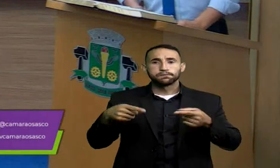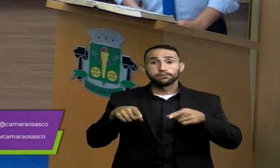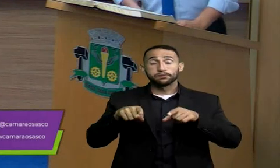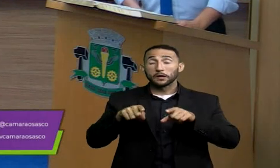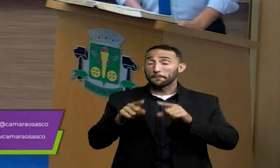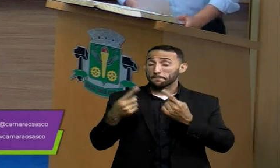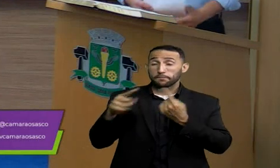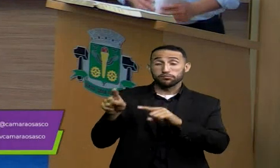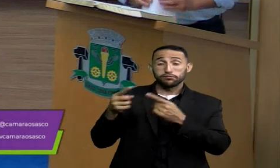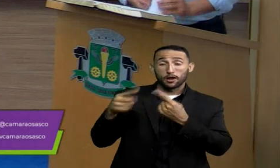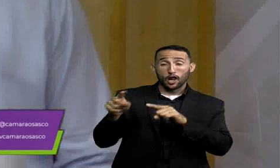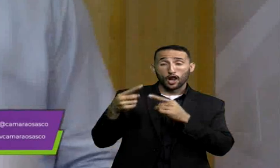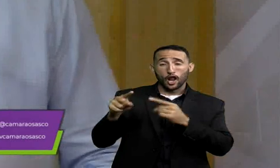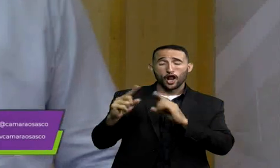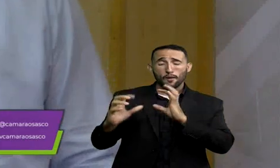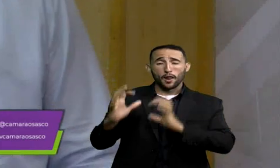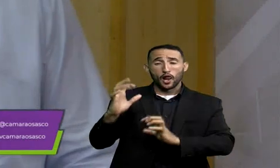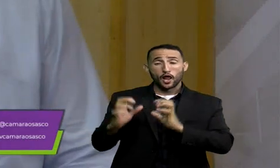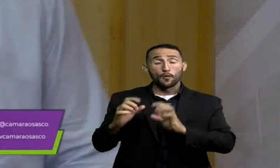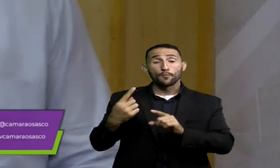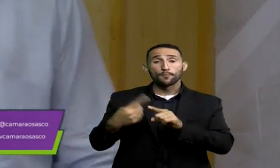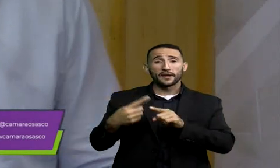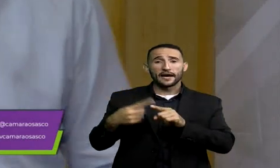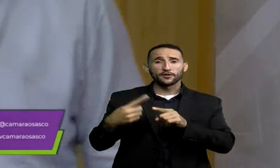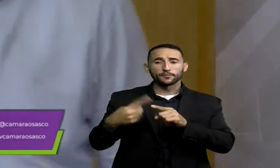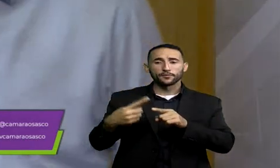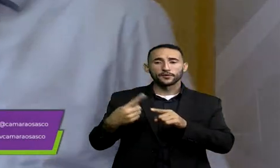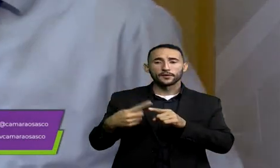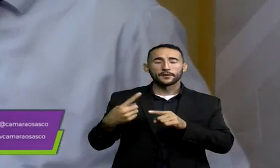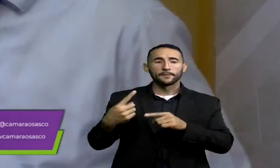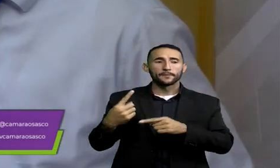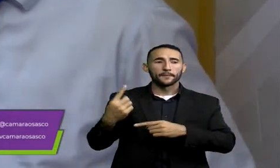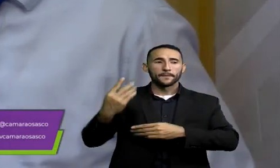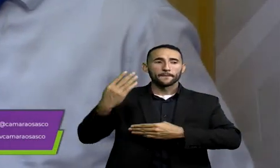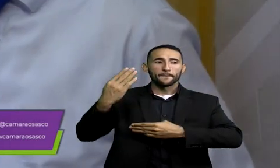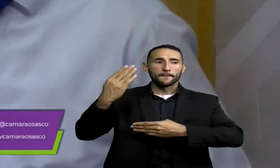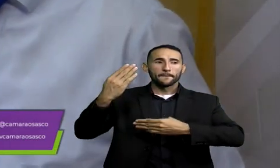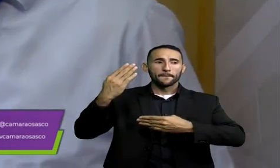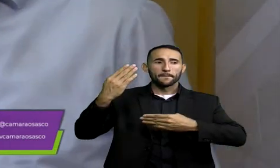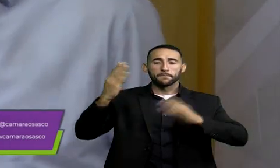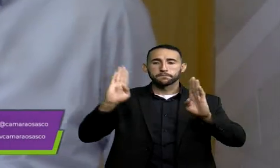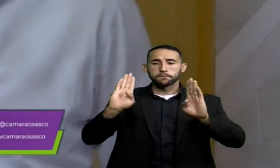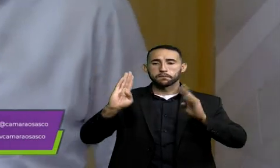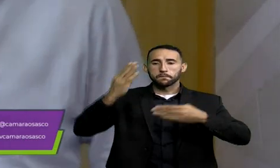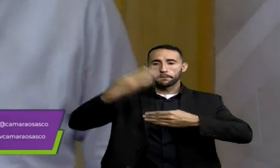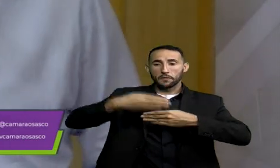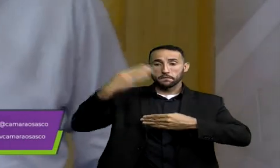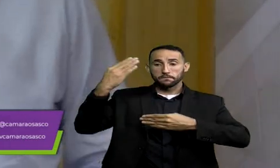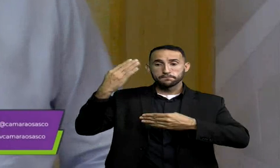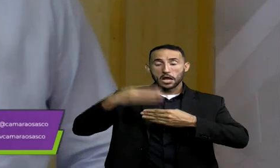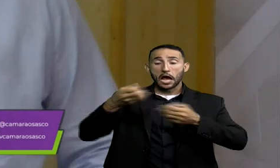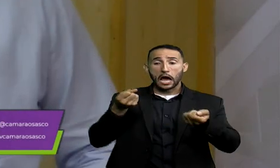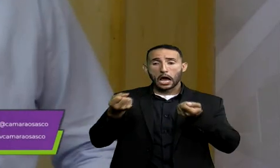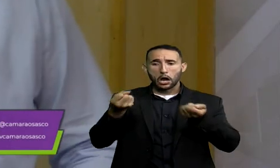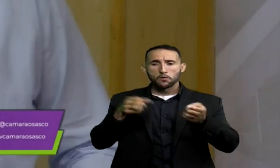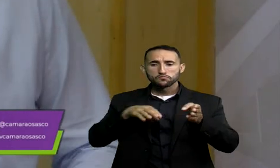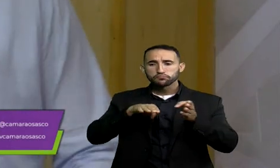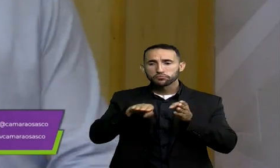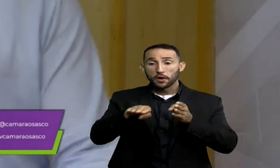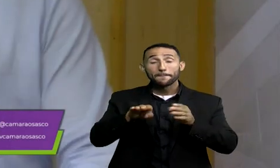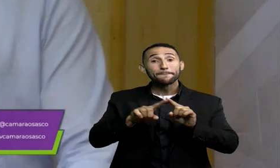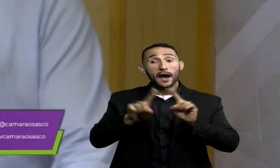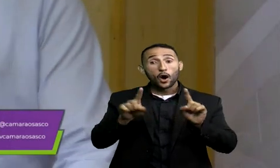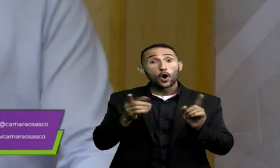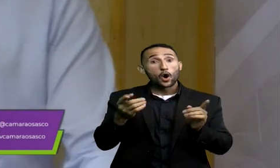essa CCR lá atrás né com aquele pedágio absurdo na época valores altos enfim mas hoje fizeram uma ação muito bonita